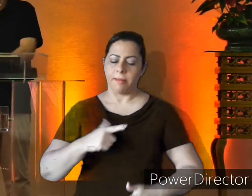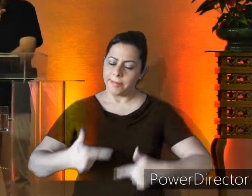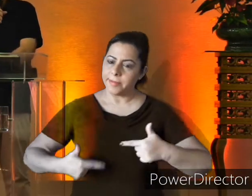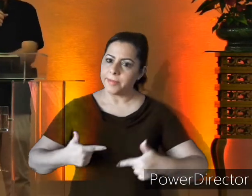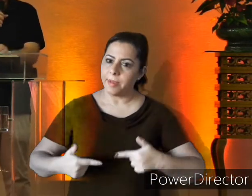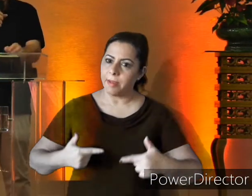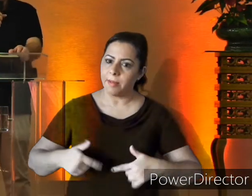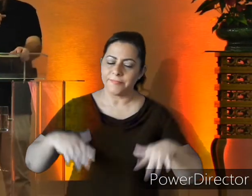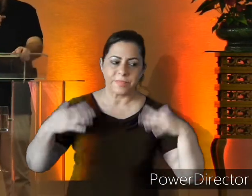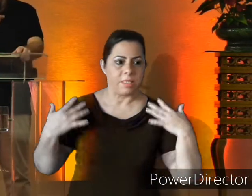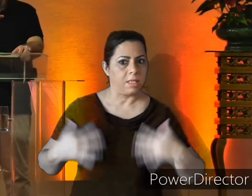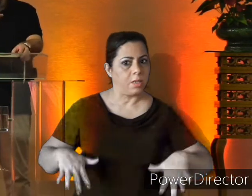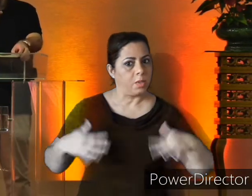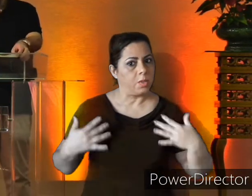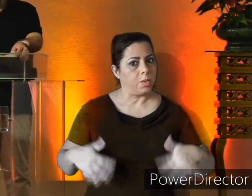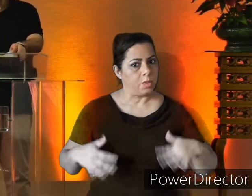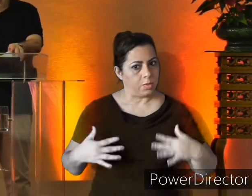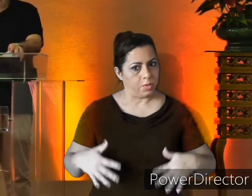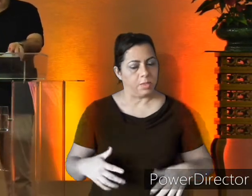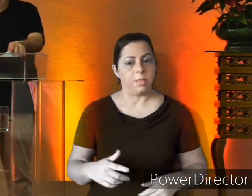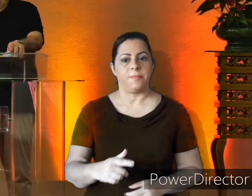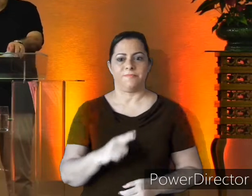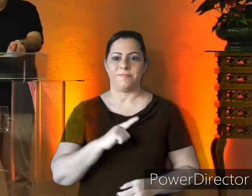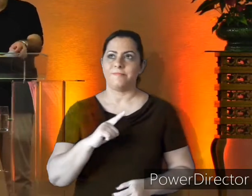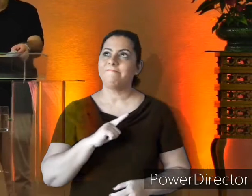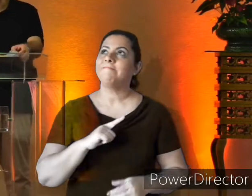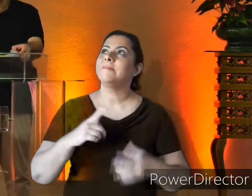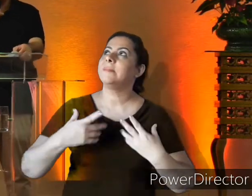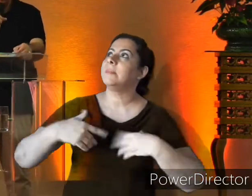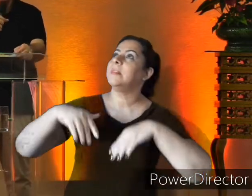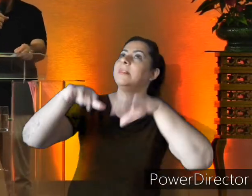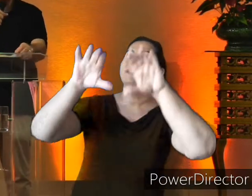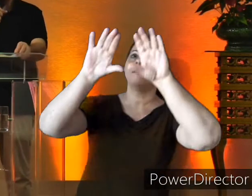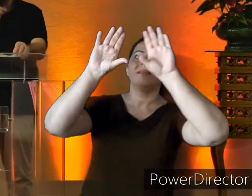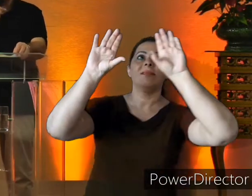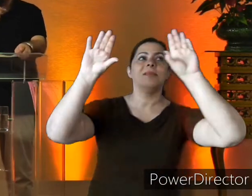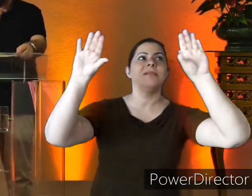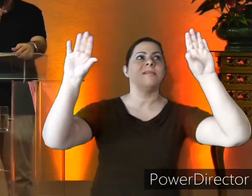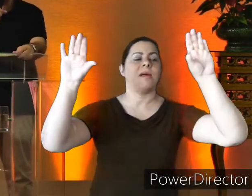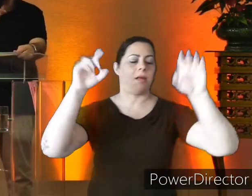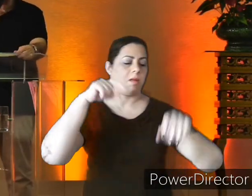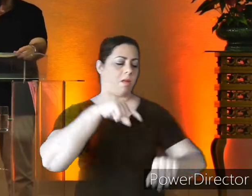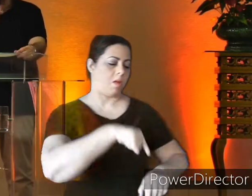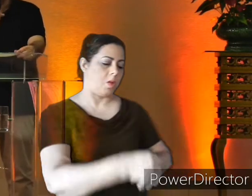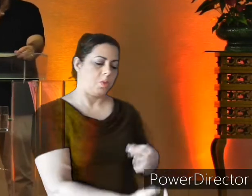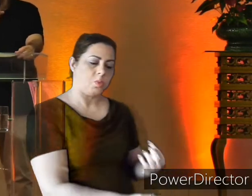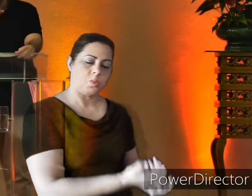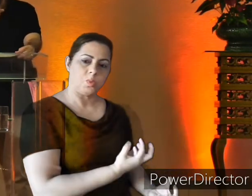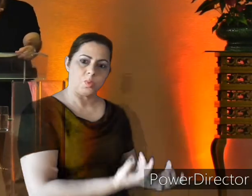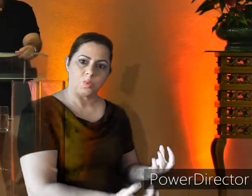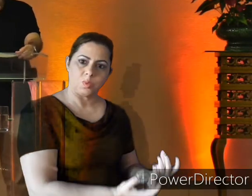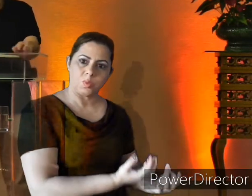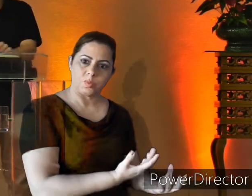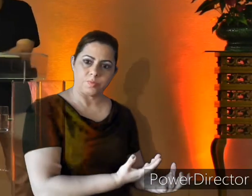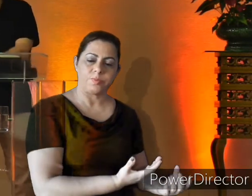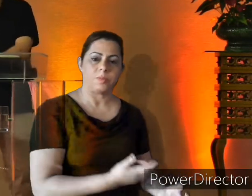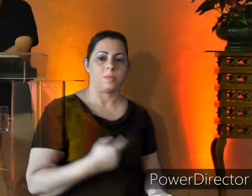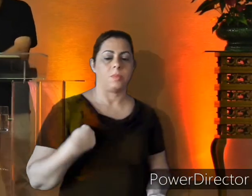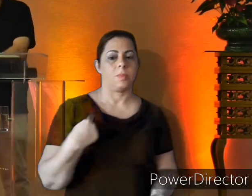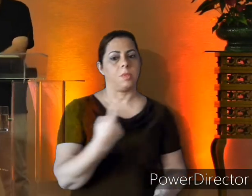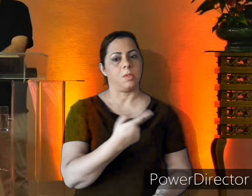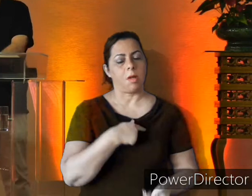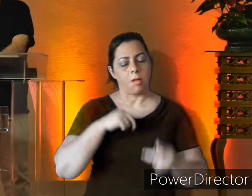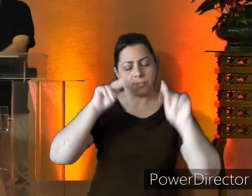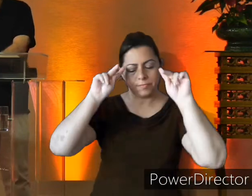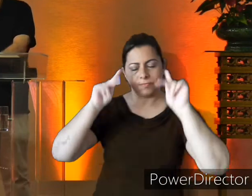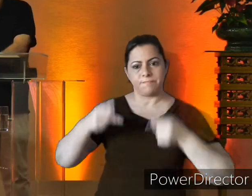sobrenatural. Existe uma guerra entre o céu e o inferno, e a humanidade participa